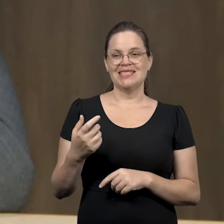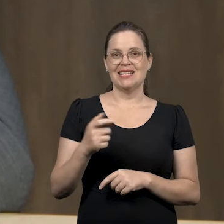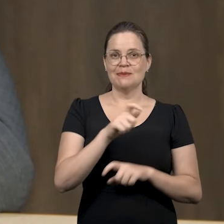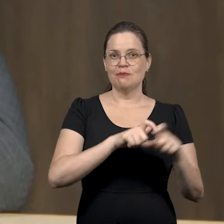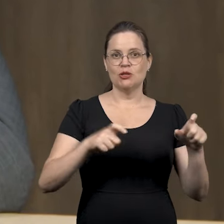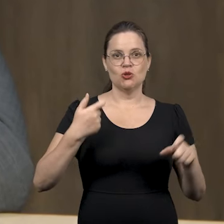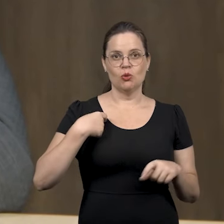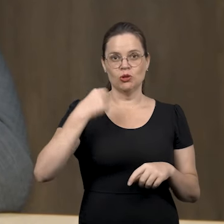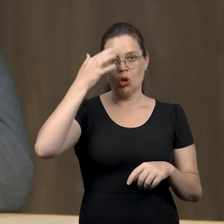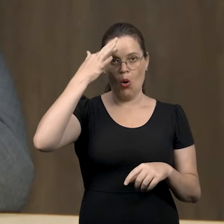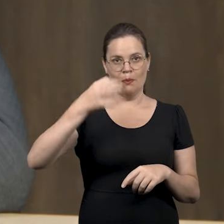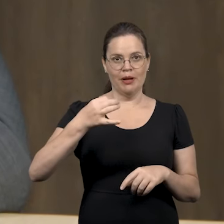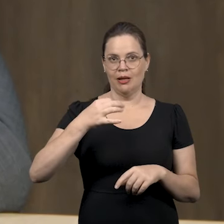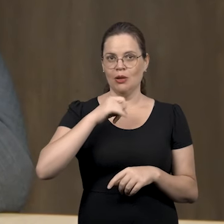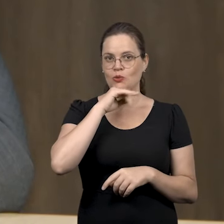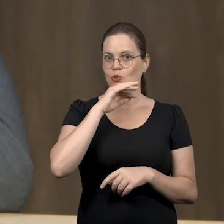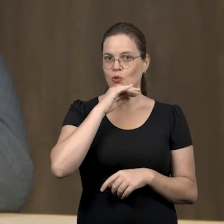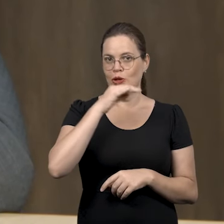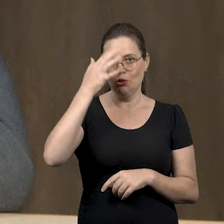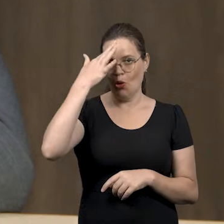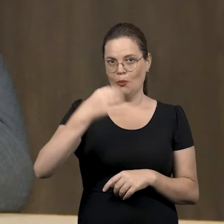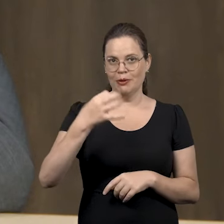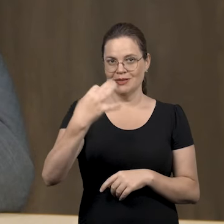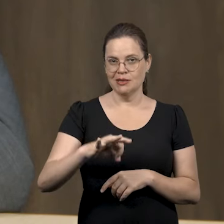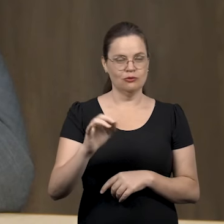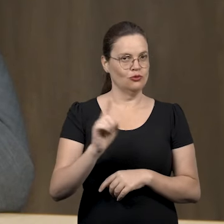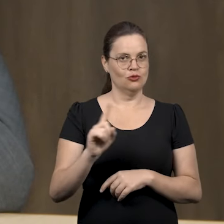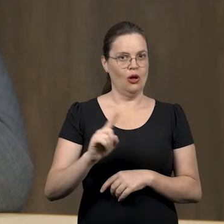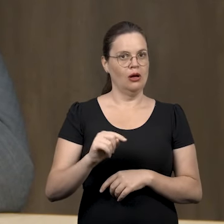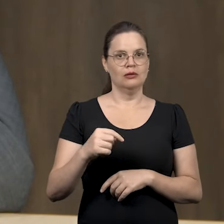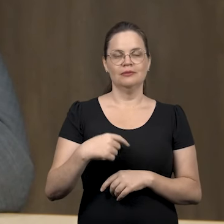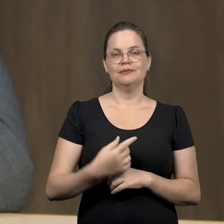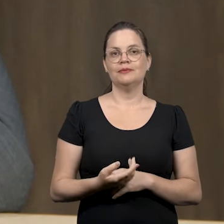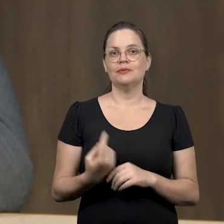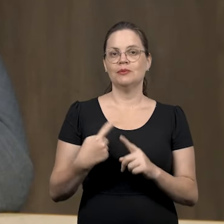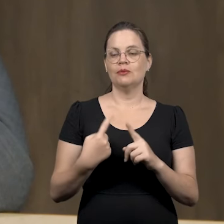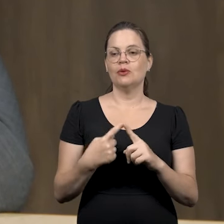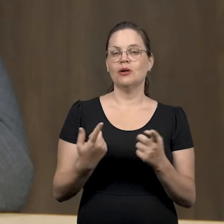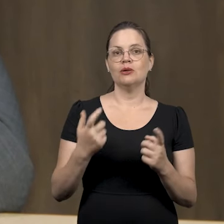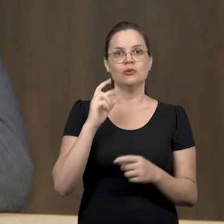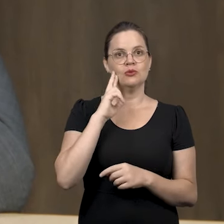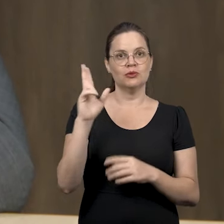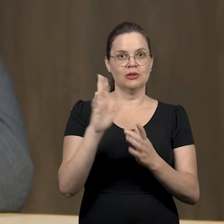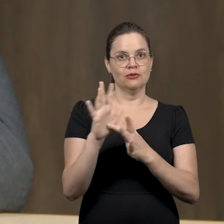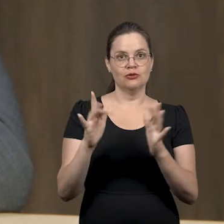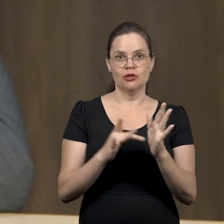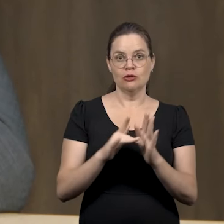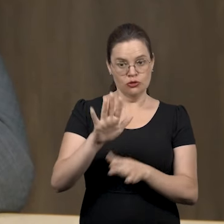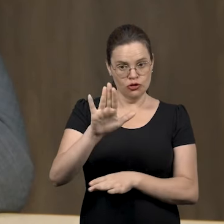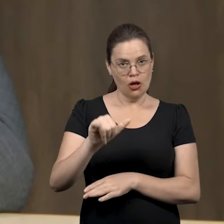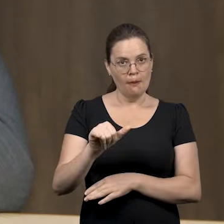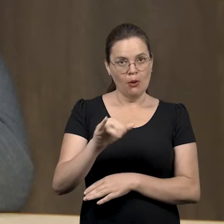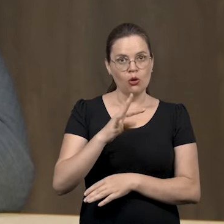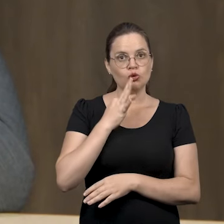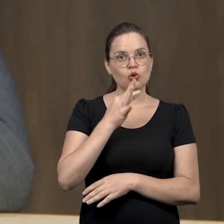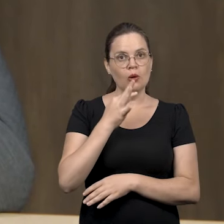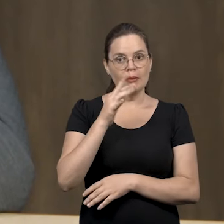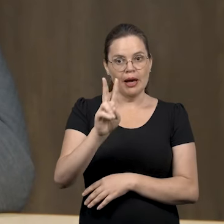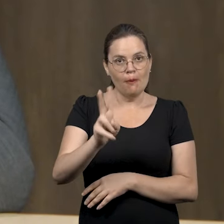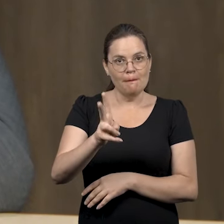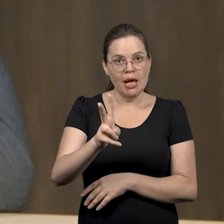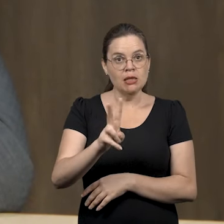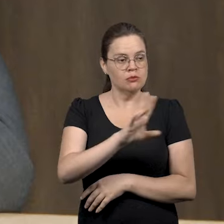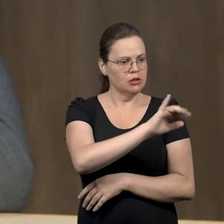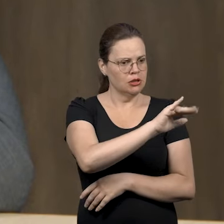mal compreendidos, porque nós vamos ver que Tomé, ele foi chamado pelo mesmo Jesus que